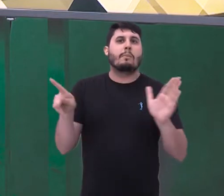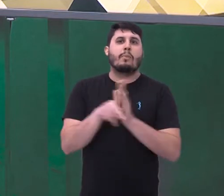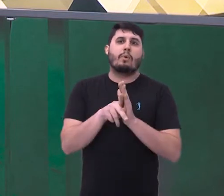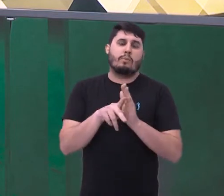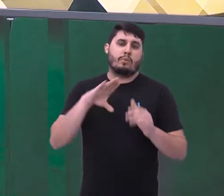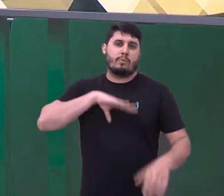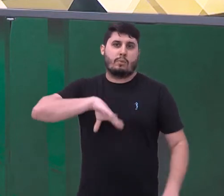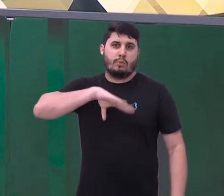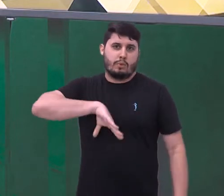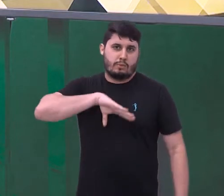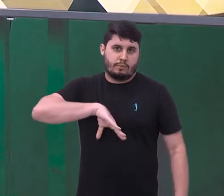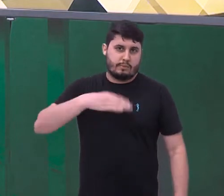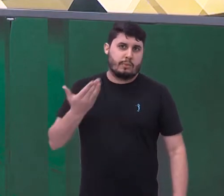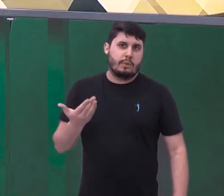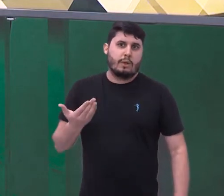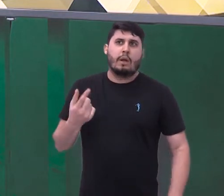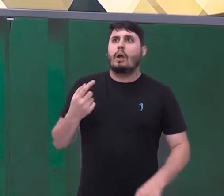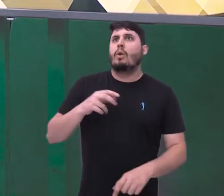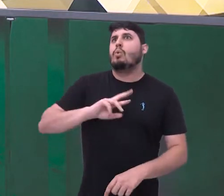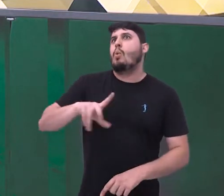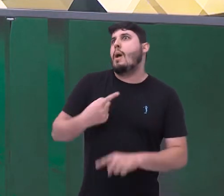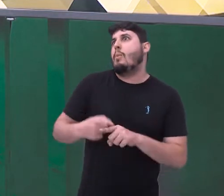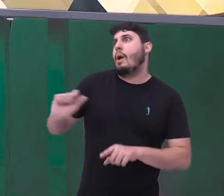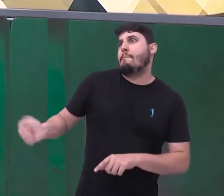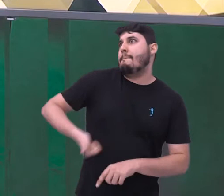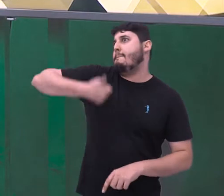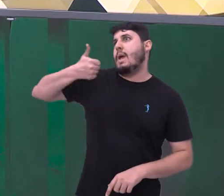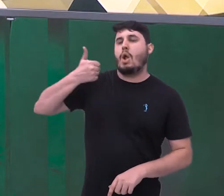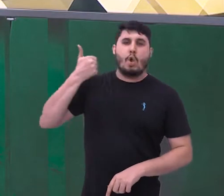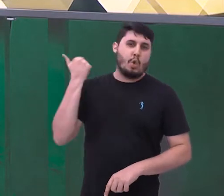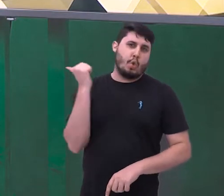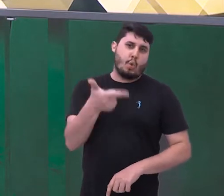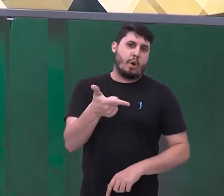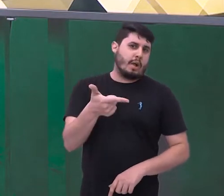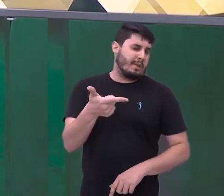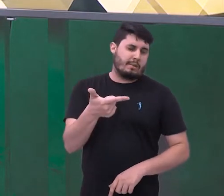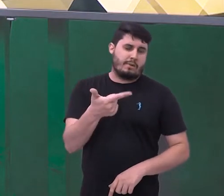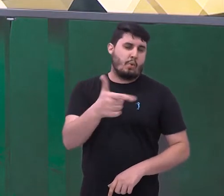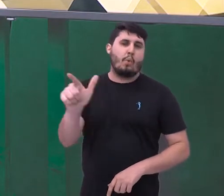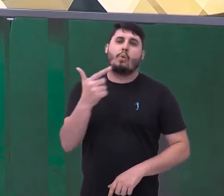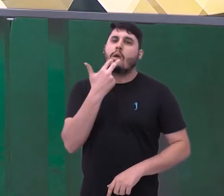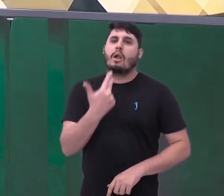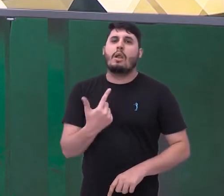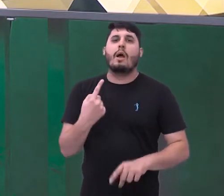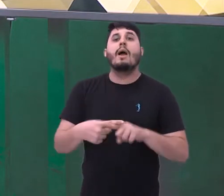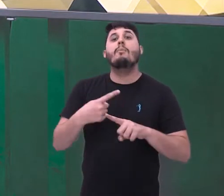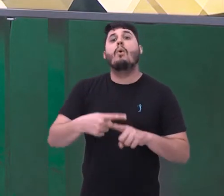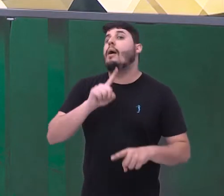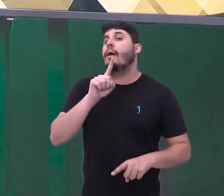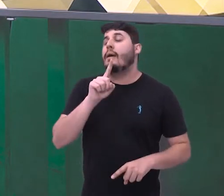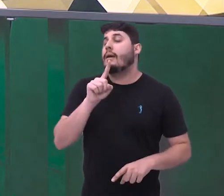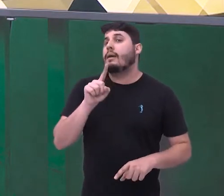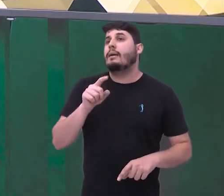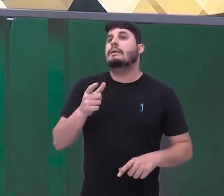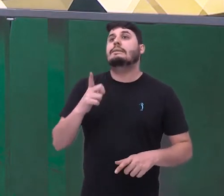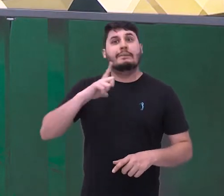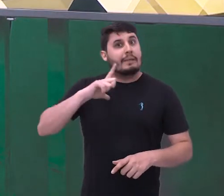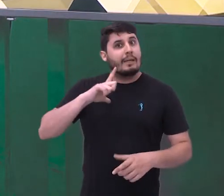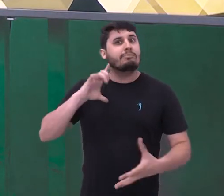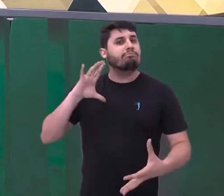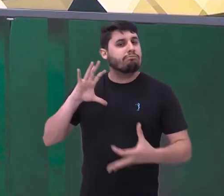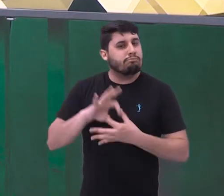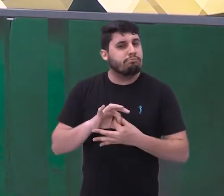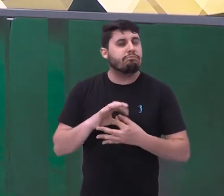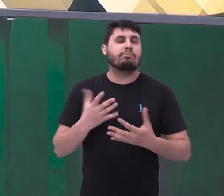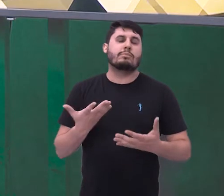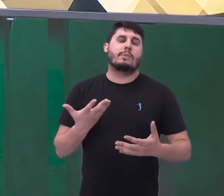culta. Não é culta porque é melhor do que outra, é culta porque é o que é cultuado, é o que está